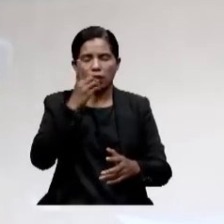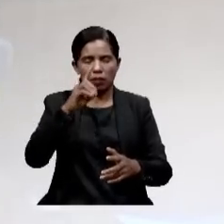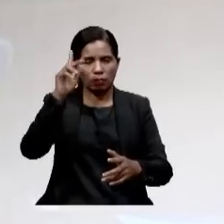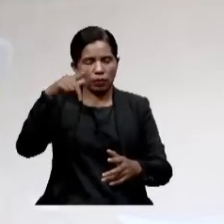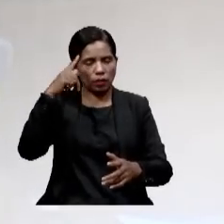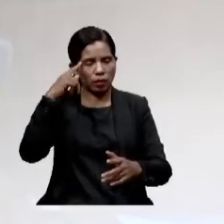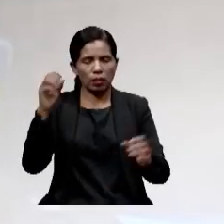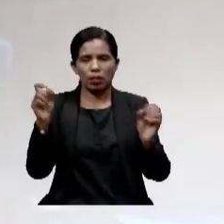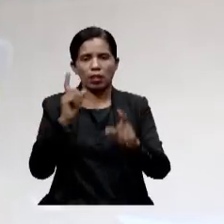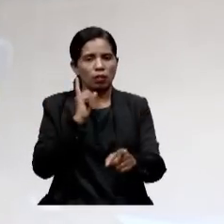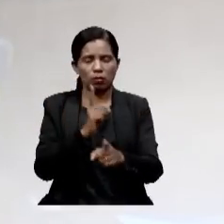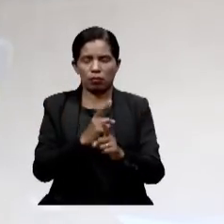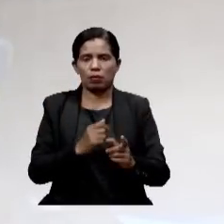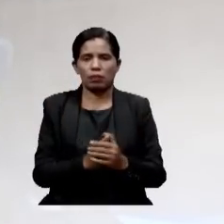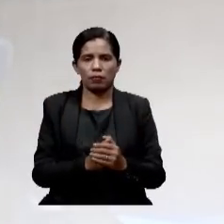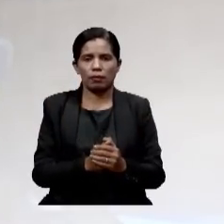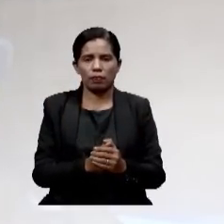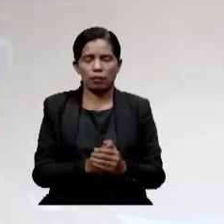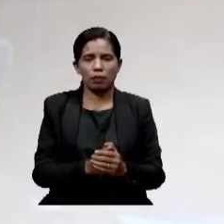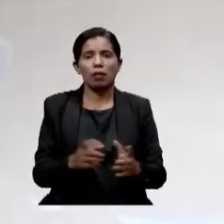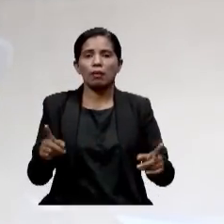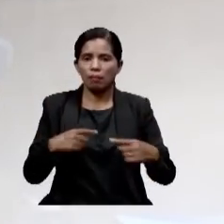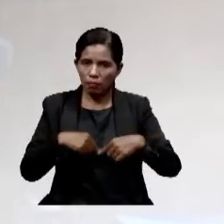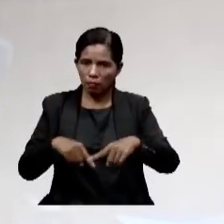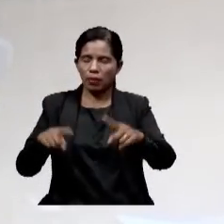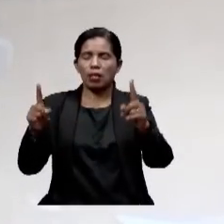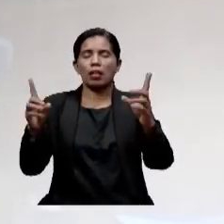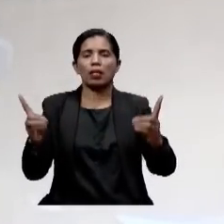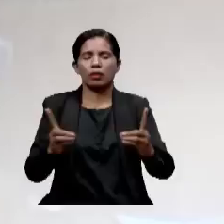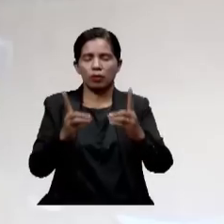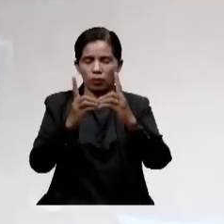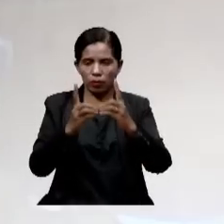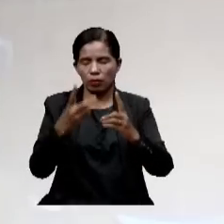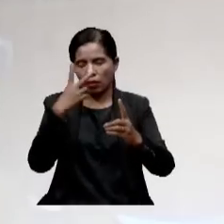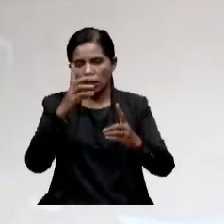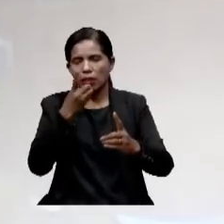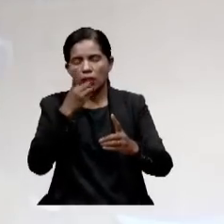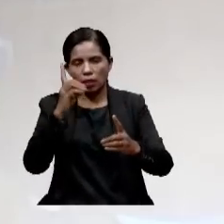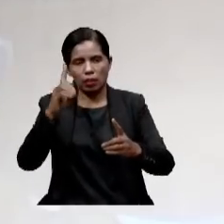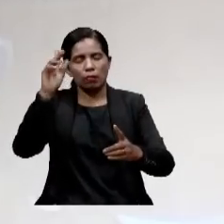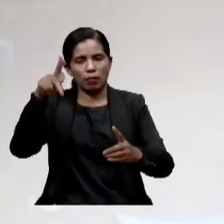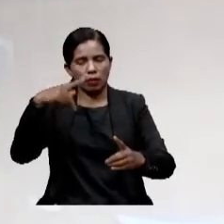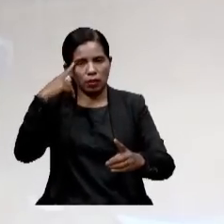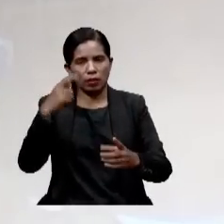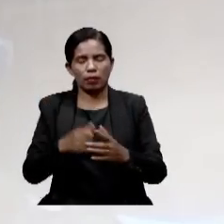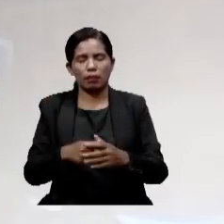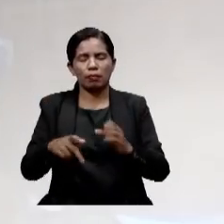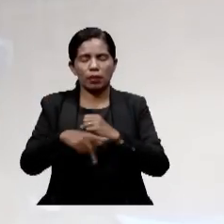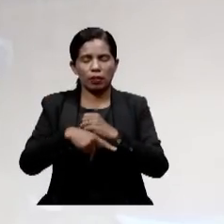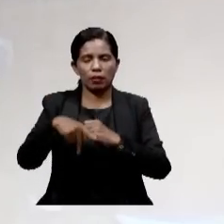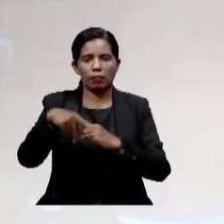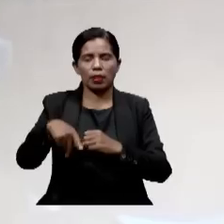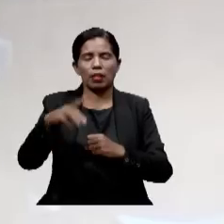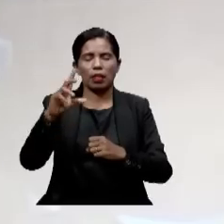sene lamentabel tepteves. Ba hasoru situasaun povunia deklarasaun politiku. Bankada kunto no PLP